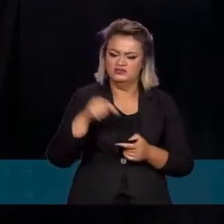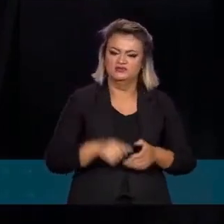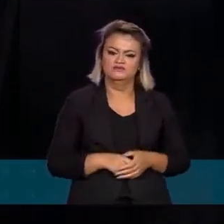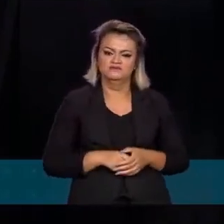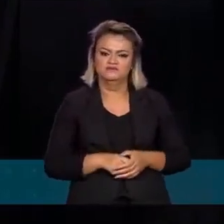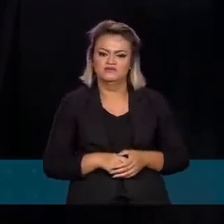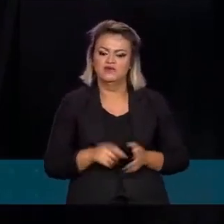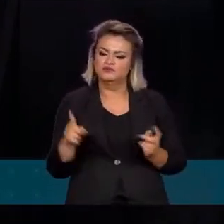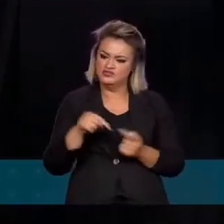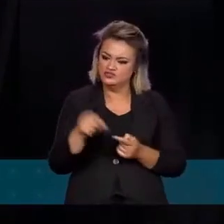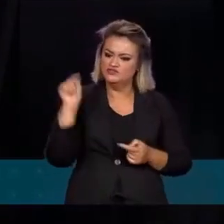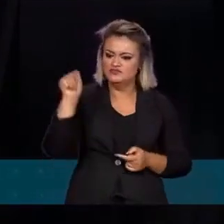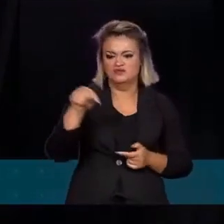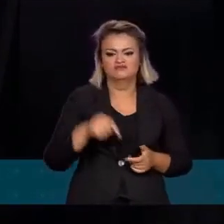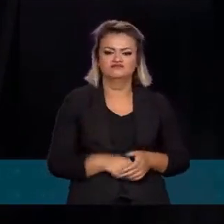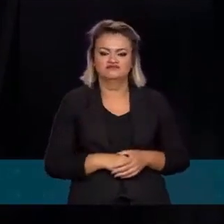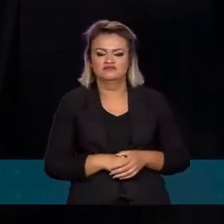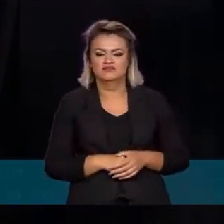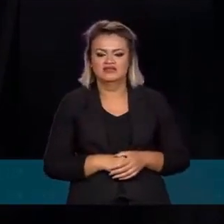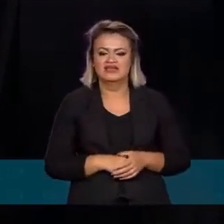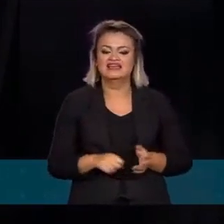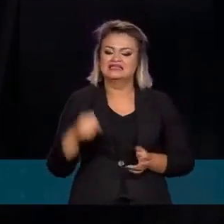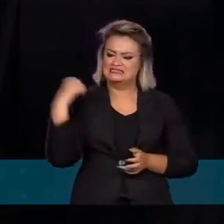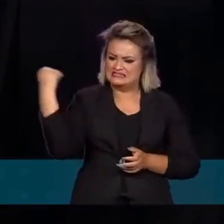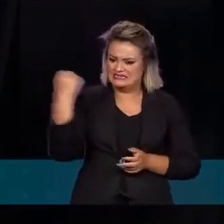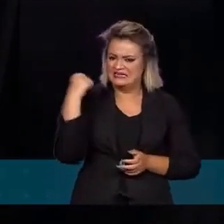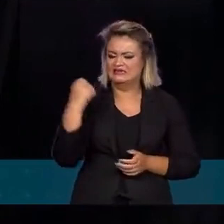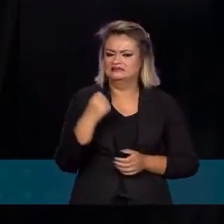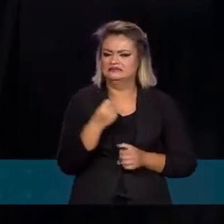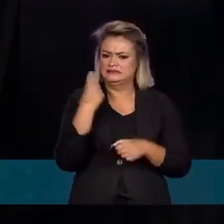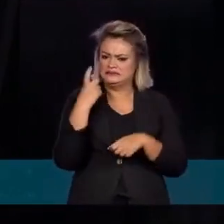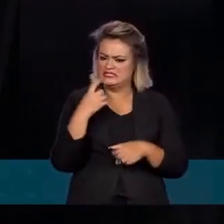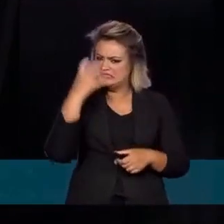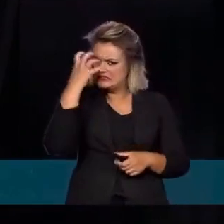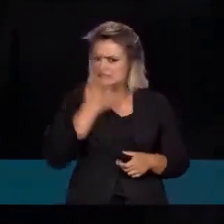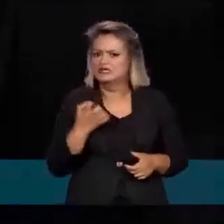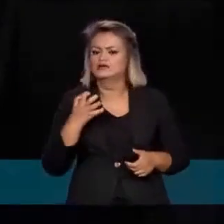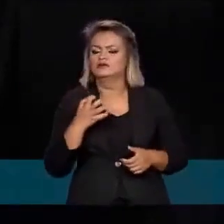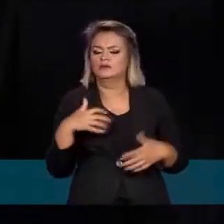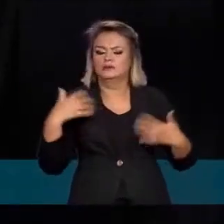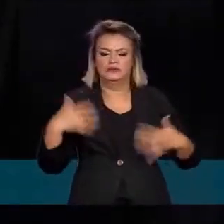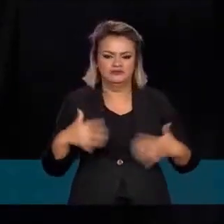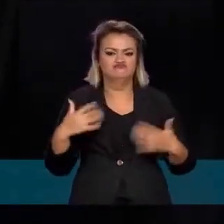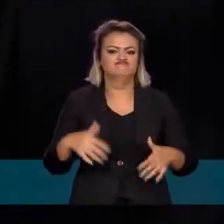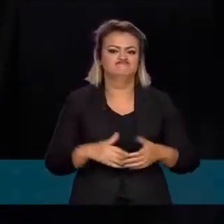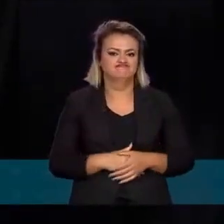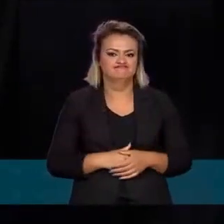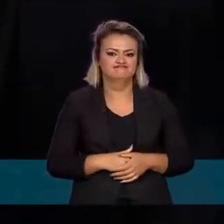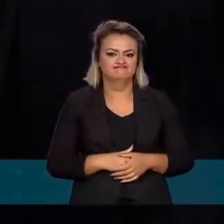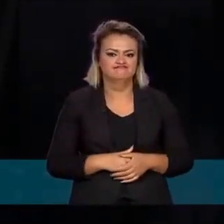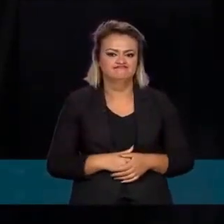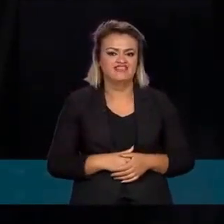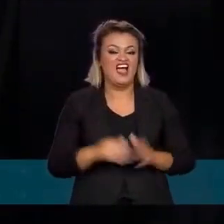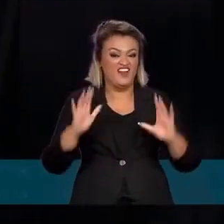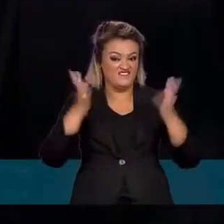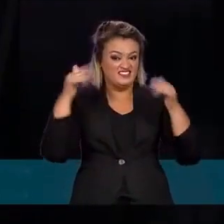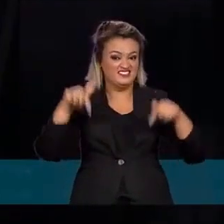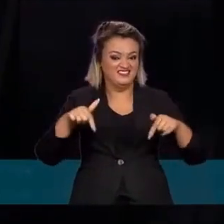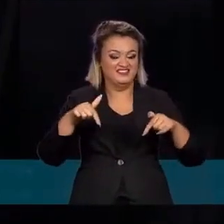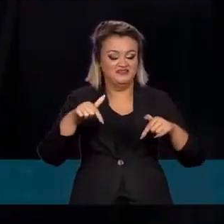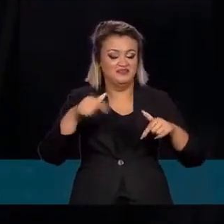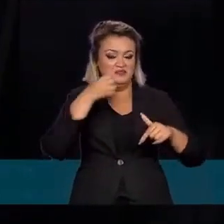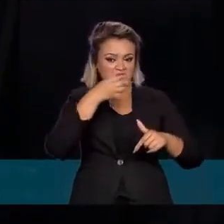e a tua função é muito mais grave muito mais dura muito mais penosa do que a festa da sua porta pode ter certeza